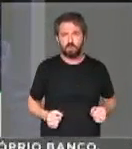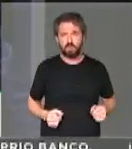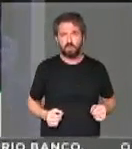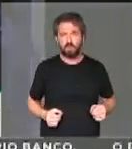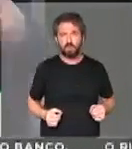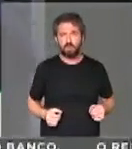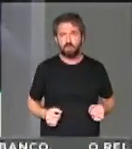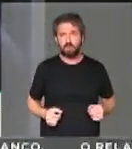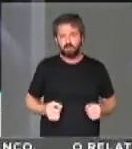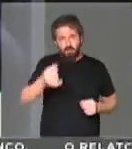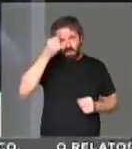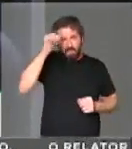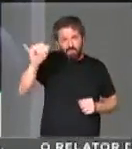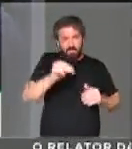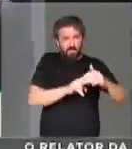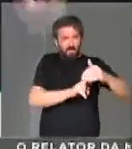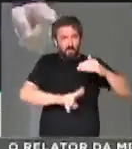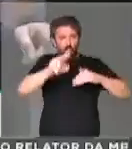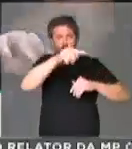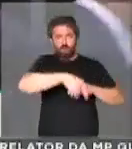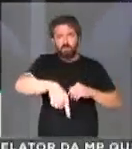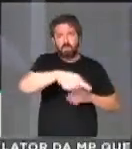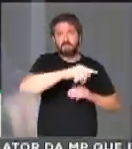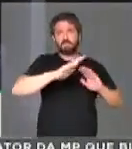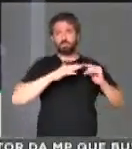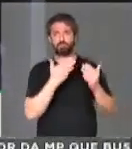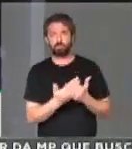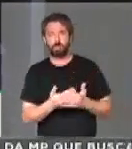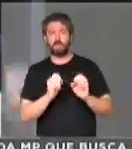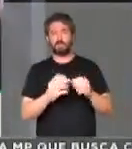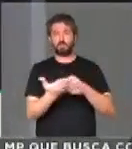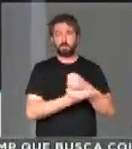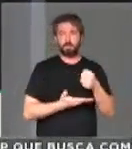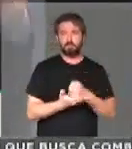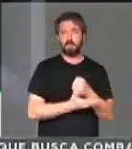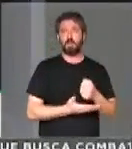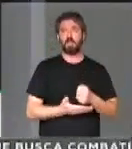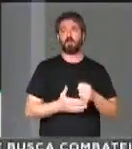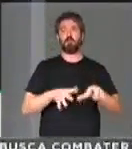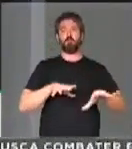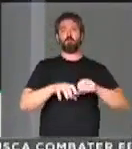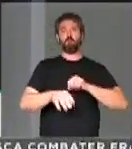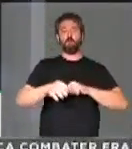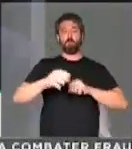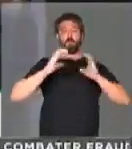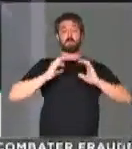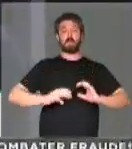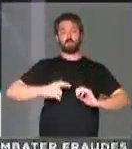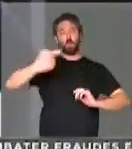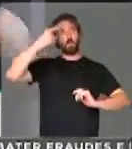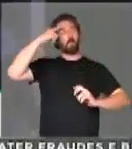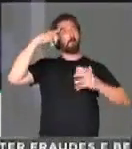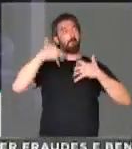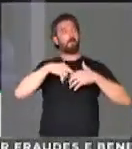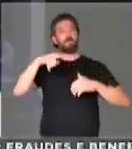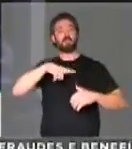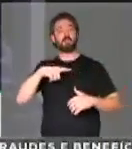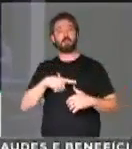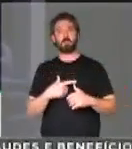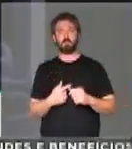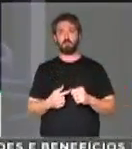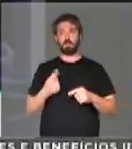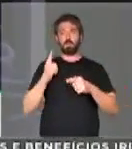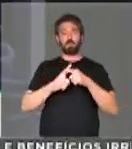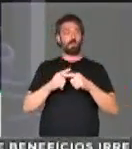Patrus, para evitar que as universidades, as escolas, o ensino básico formem cidadãos que pensem, porque é um governo que aposta